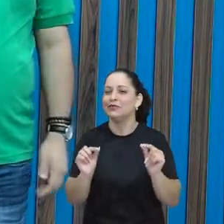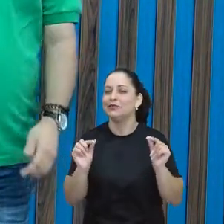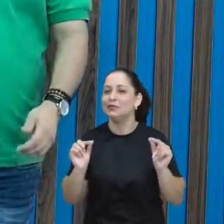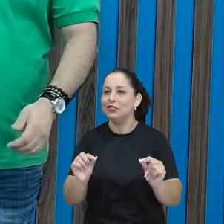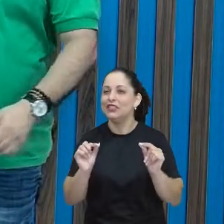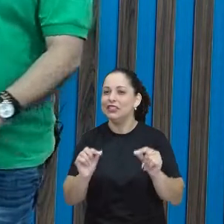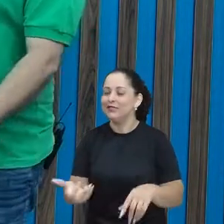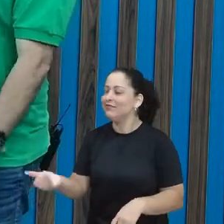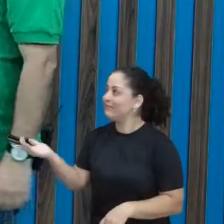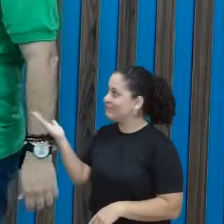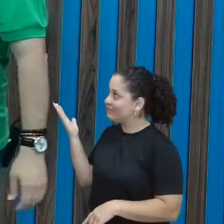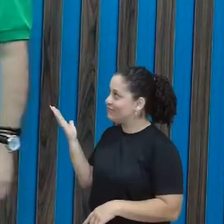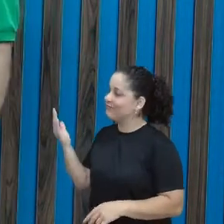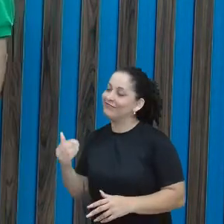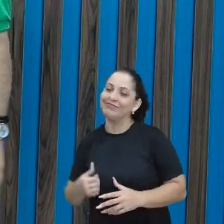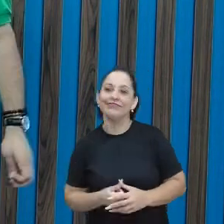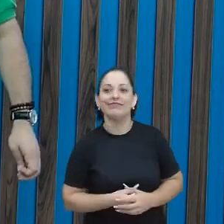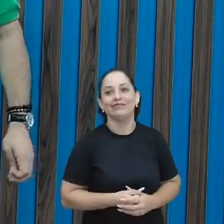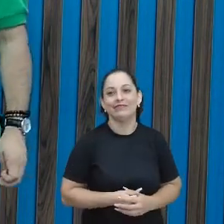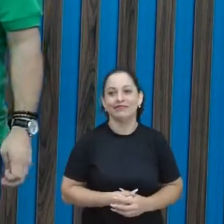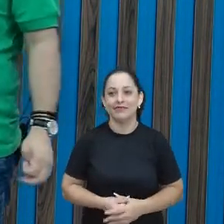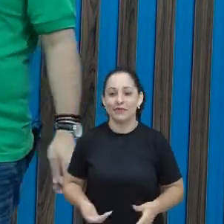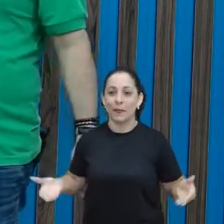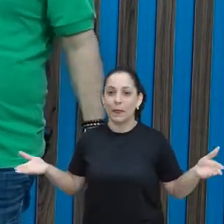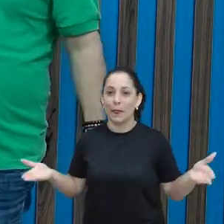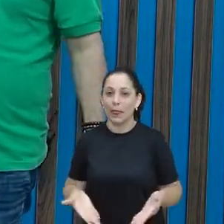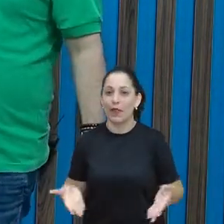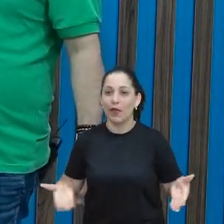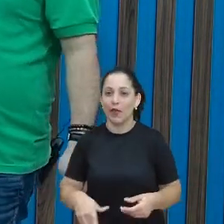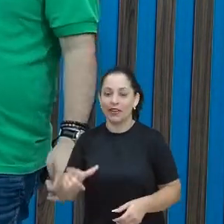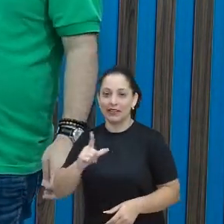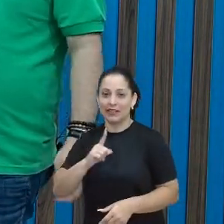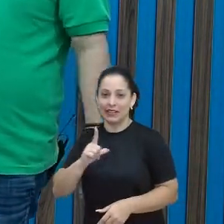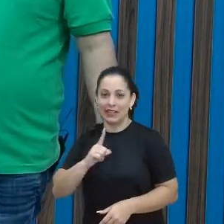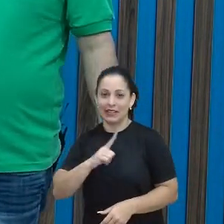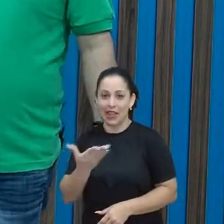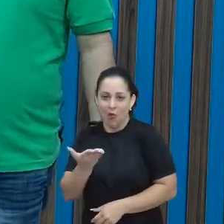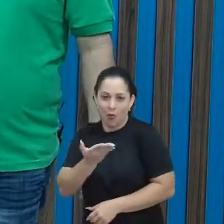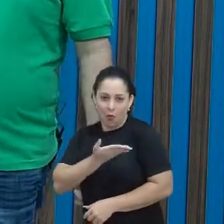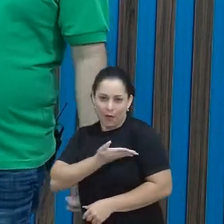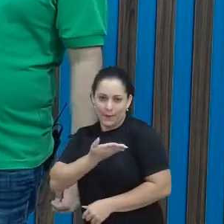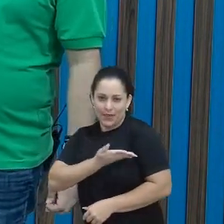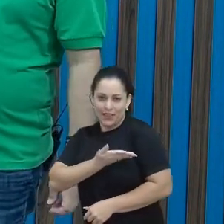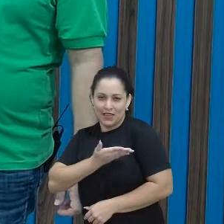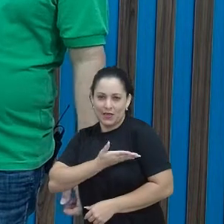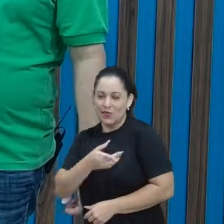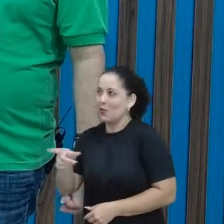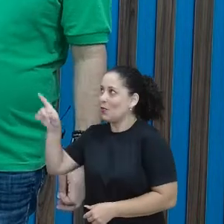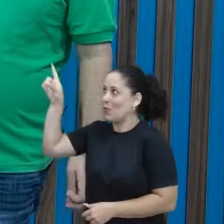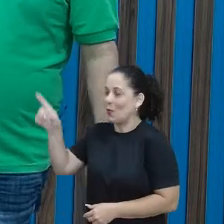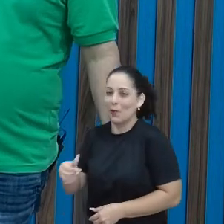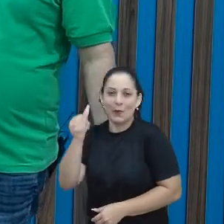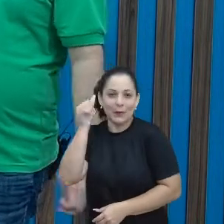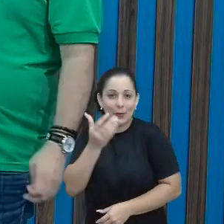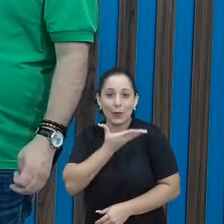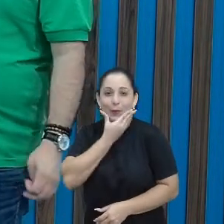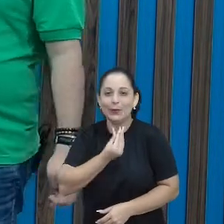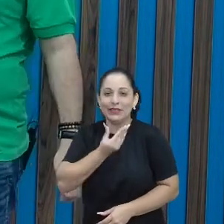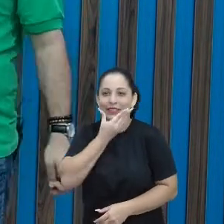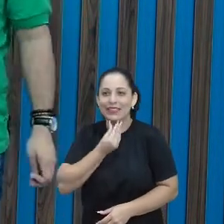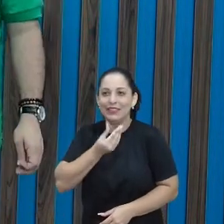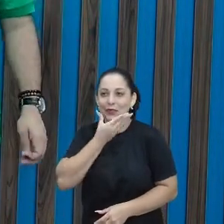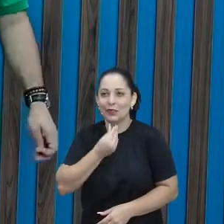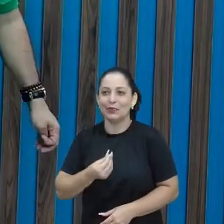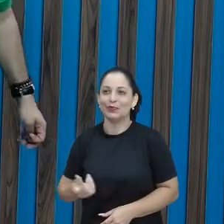isso, passou. Começando nossa aula com o nosso amigo aqui, o Fofozinho, ele pedindo aqui para que a